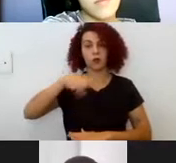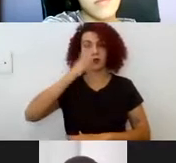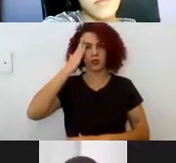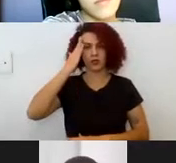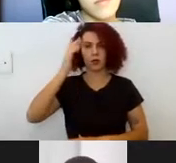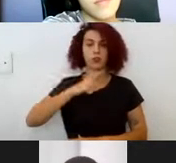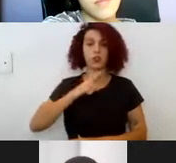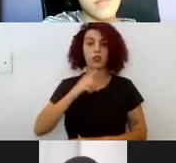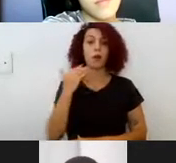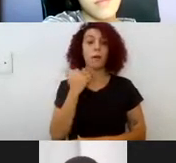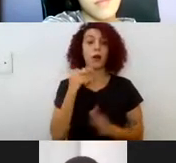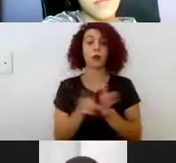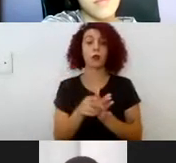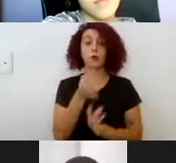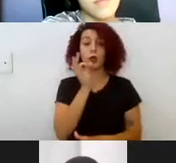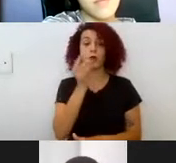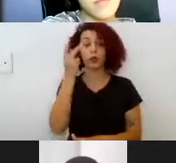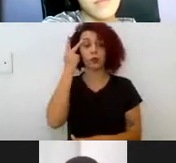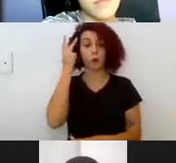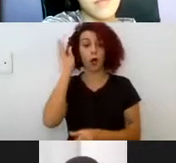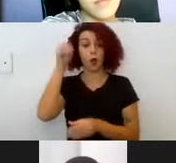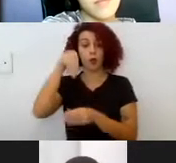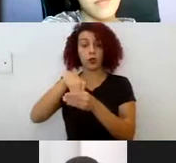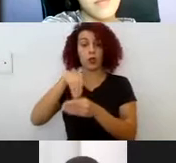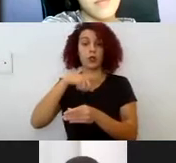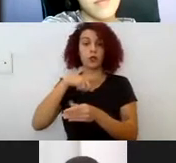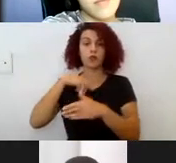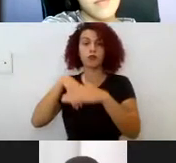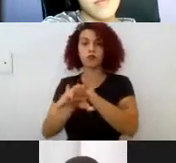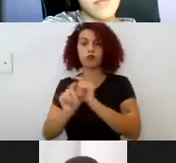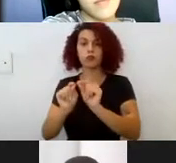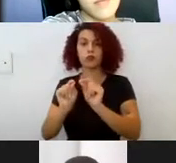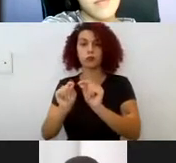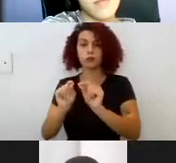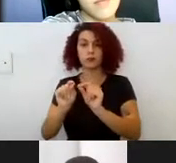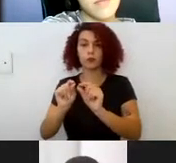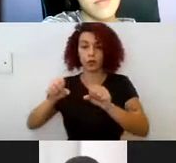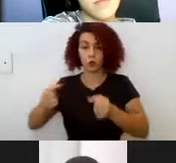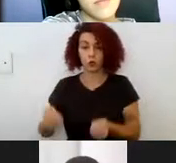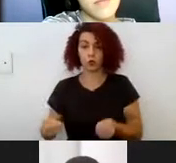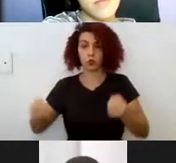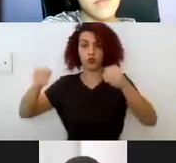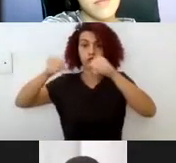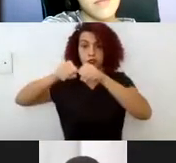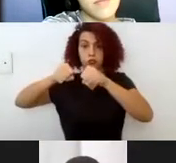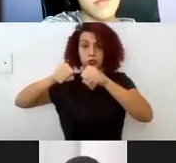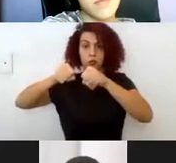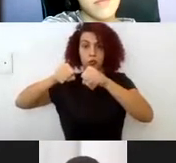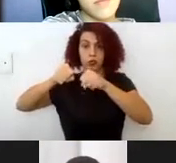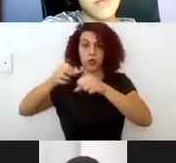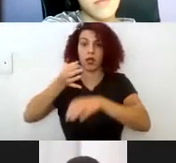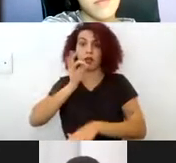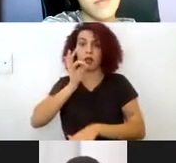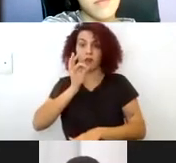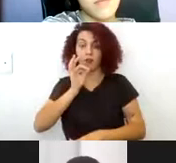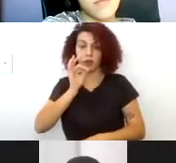banco do café em São Paulo onde lá dentro eram guardados sacas de café ao invés de ouro em